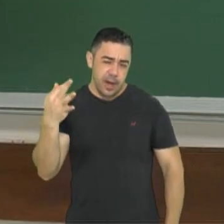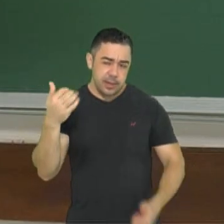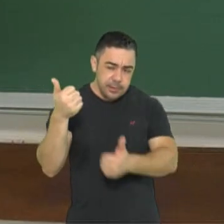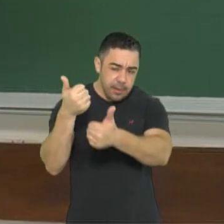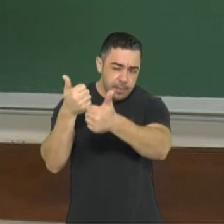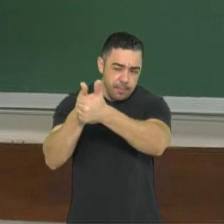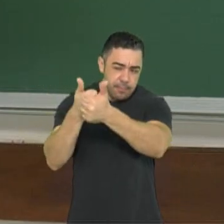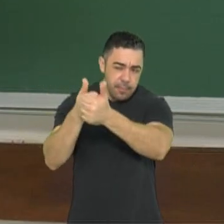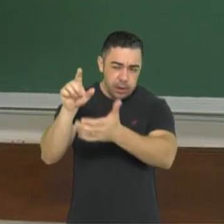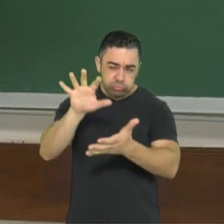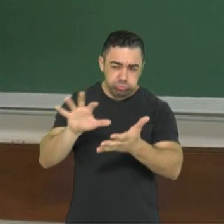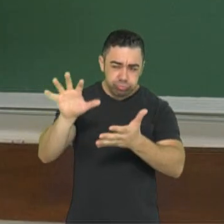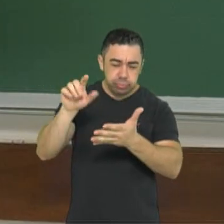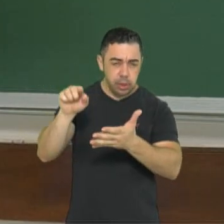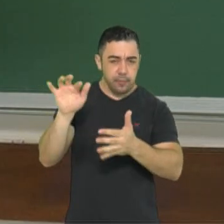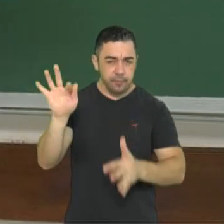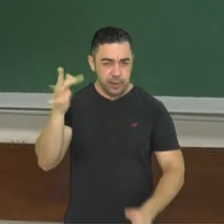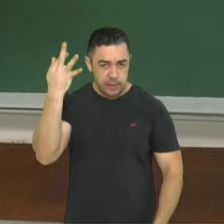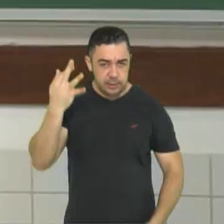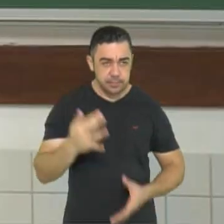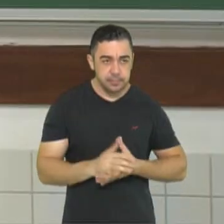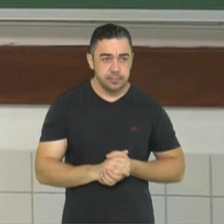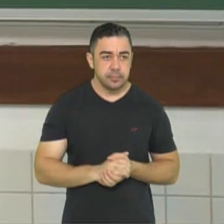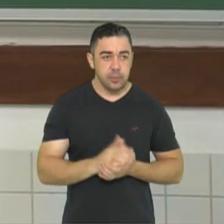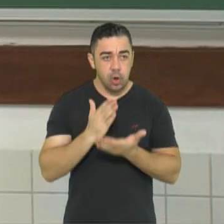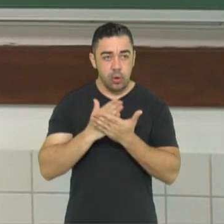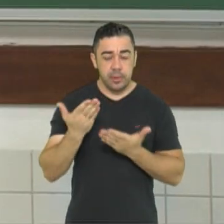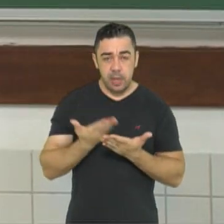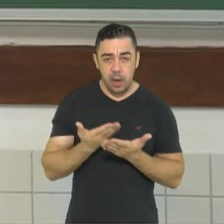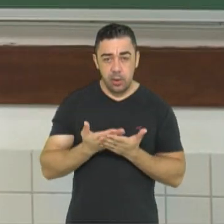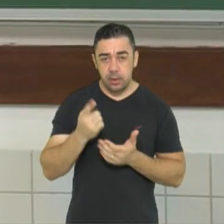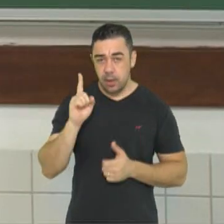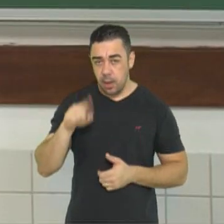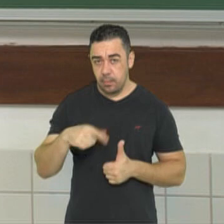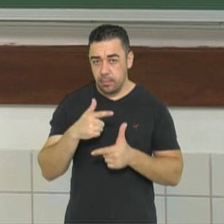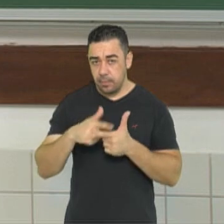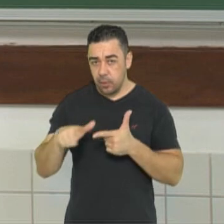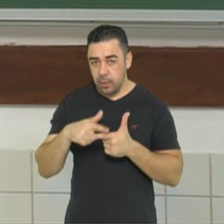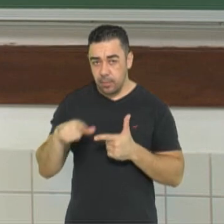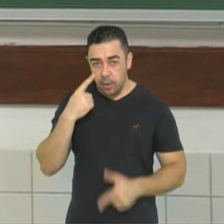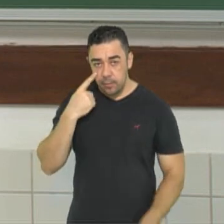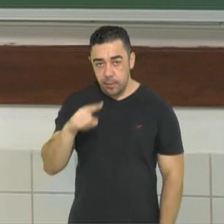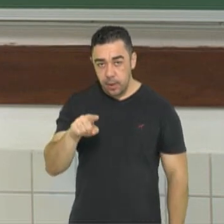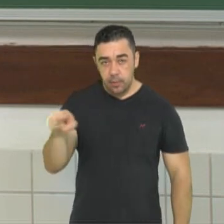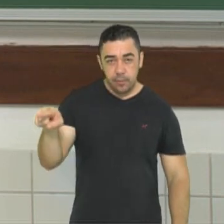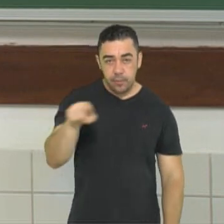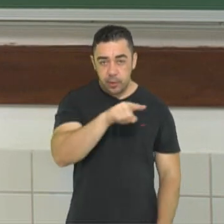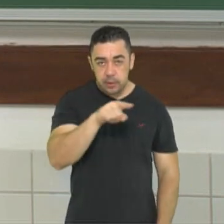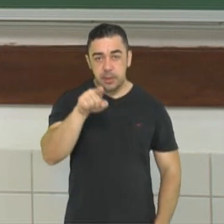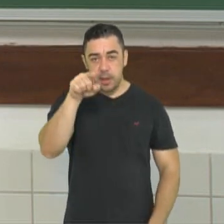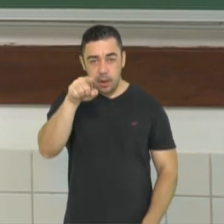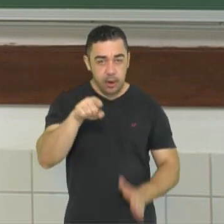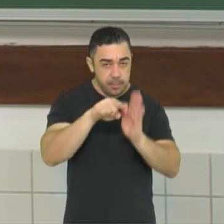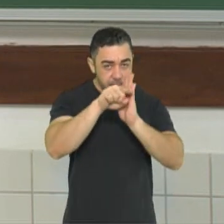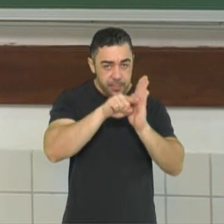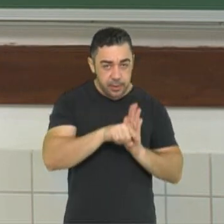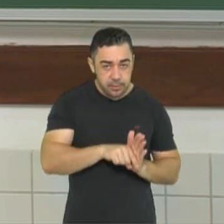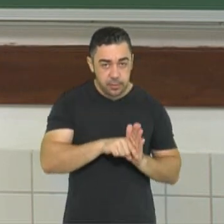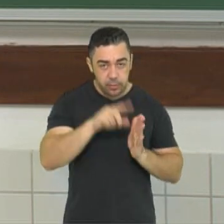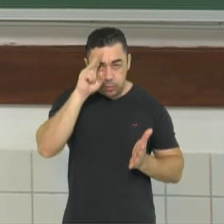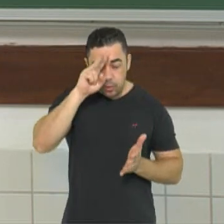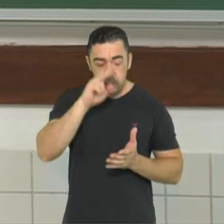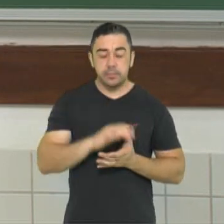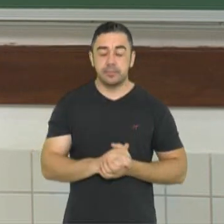aquela orientação geográfica, seria. A gente sempre começa nossa aula fazendo uma problemática, correto? Então agora vocês são nossos historiadores ativos da nossa